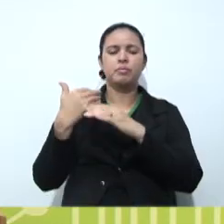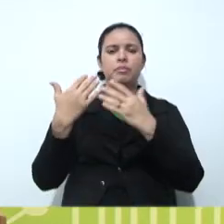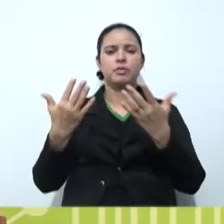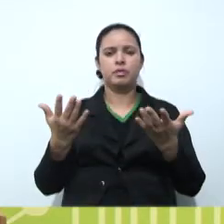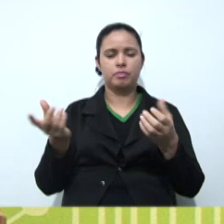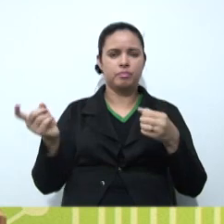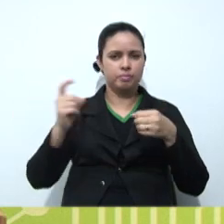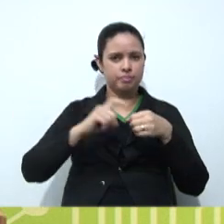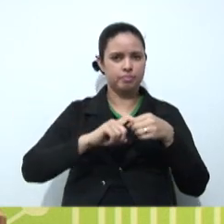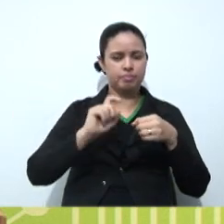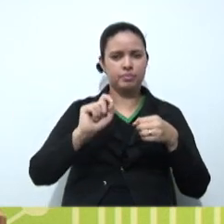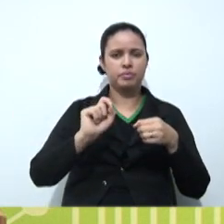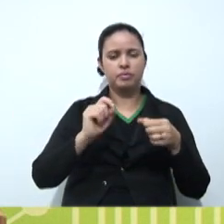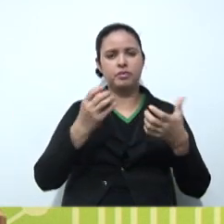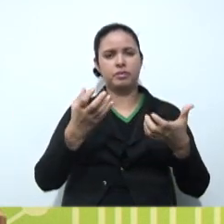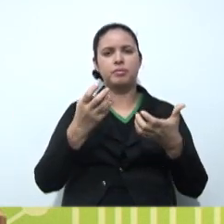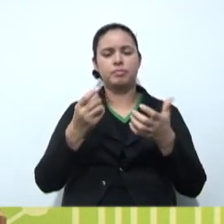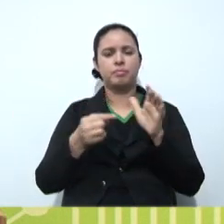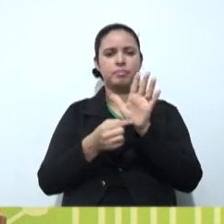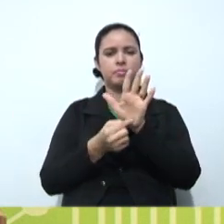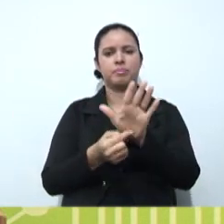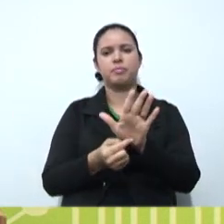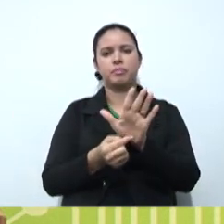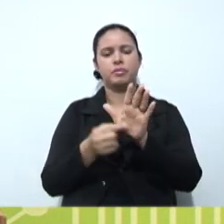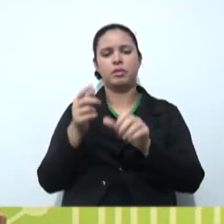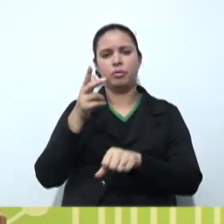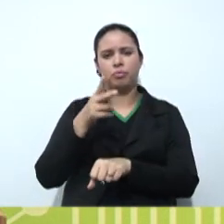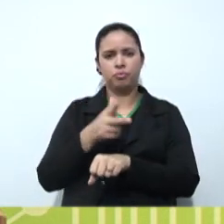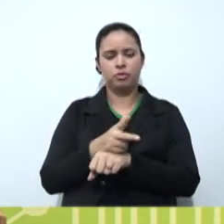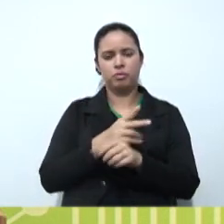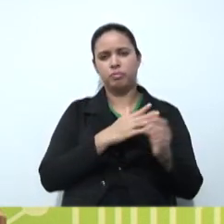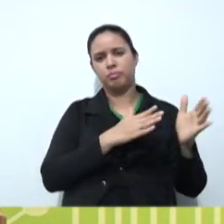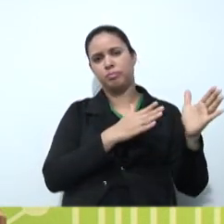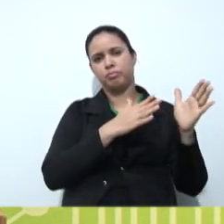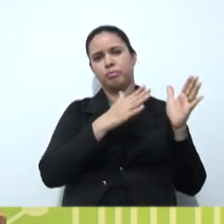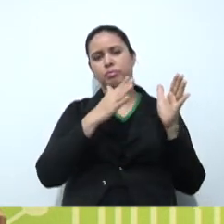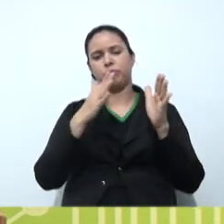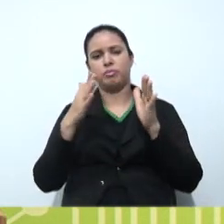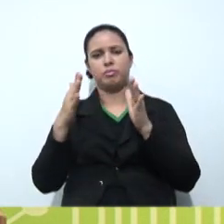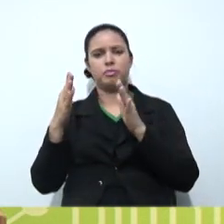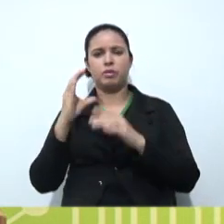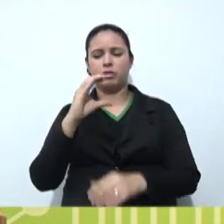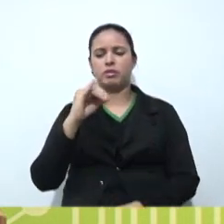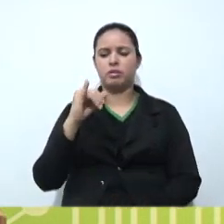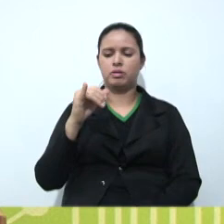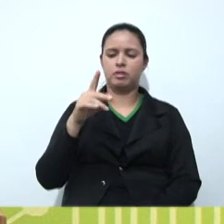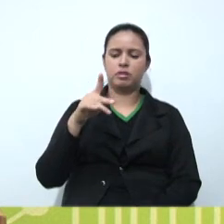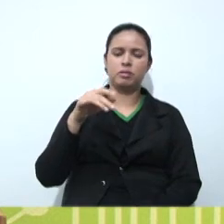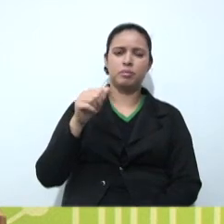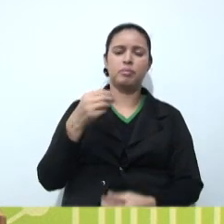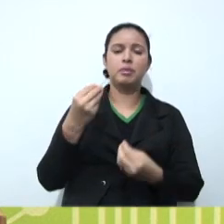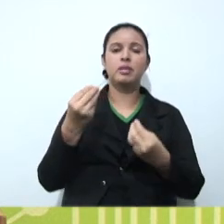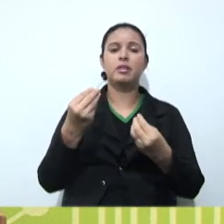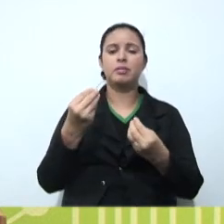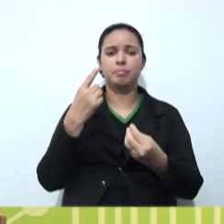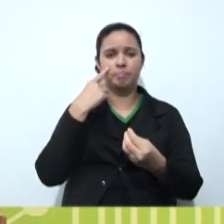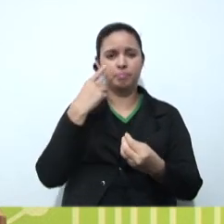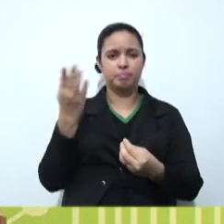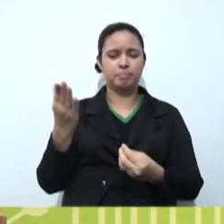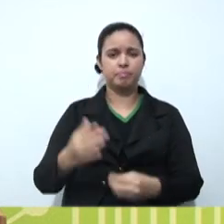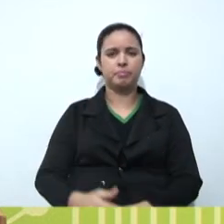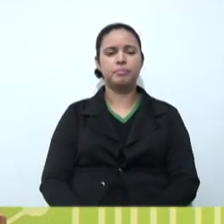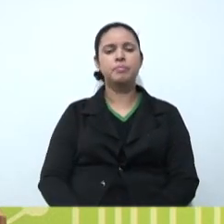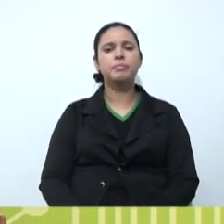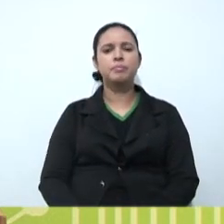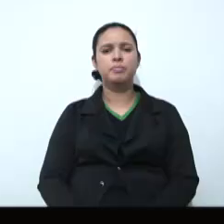vamos voltar aqui porque eu quero colocar para você um vídeo que vai falar para que serve essa CIPA, até para te dar uma clareada melhor. E vamos para o vídeo,